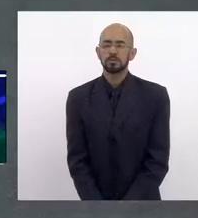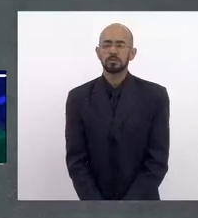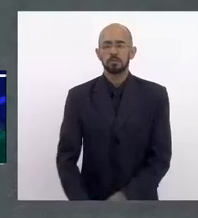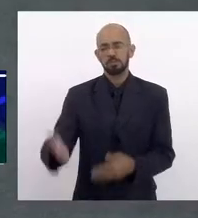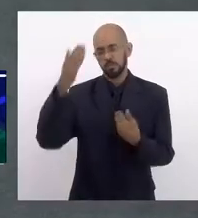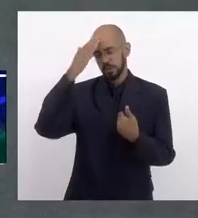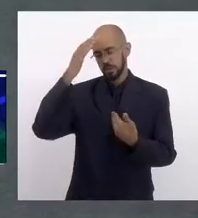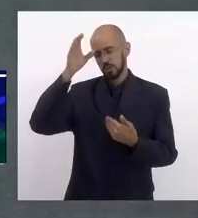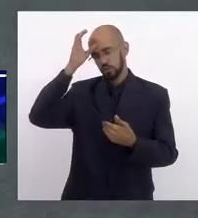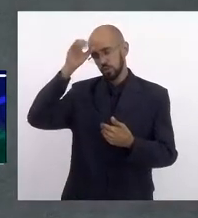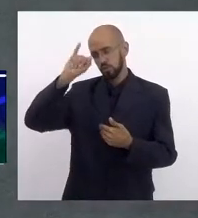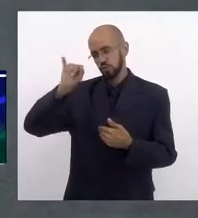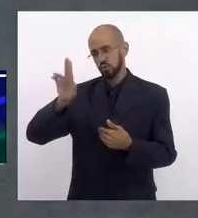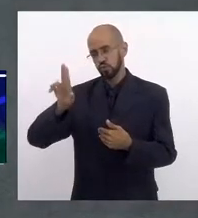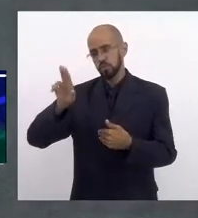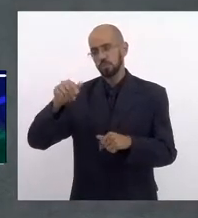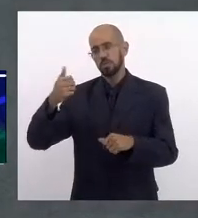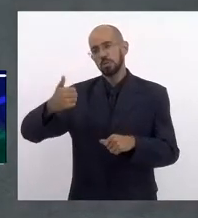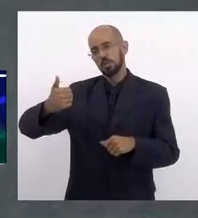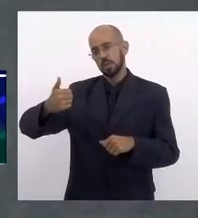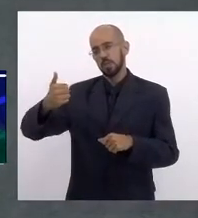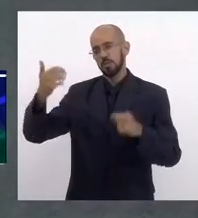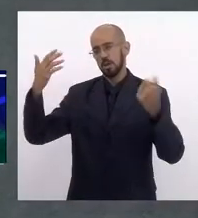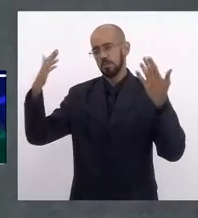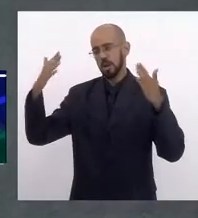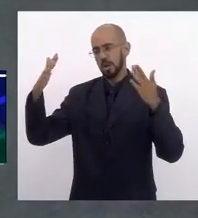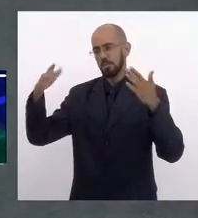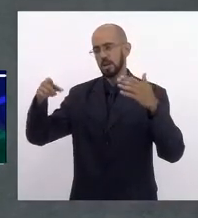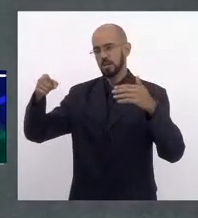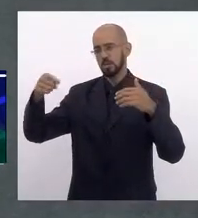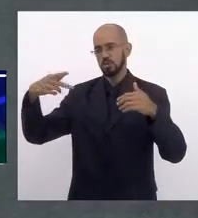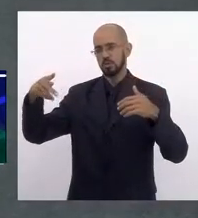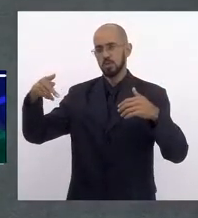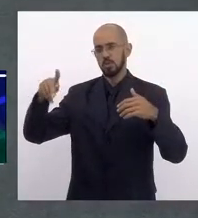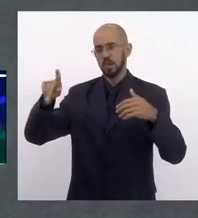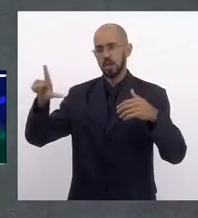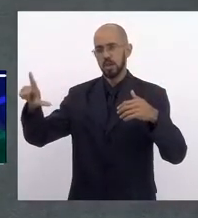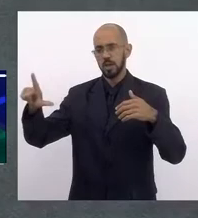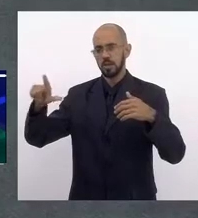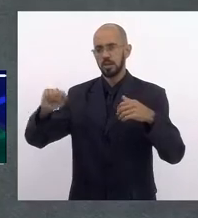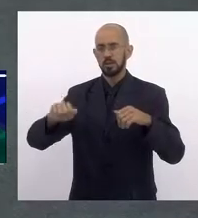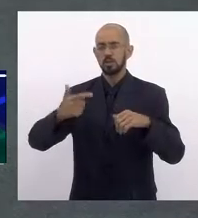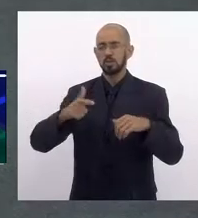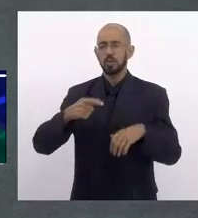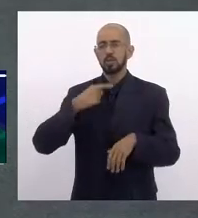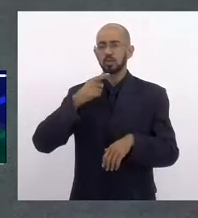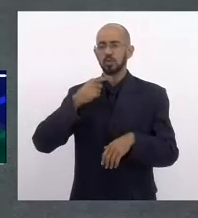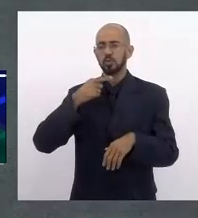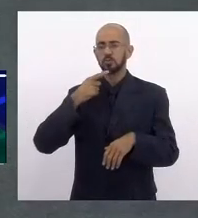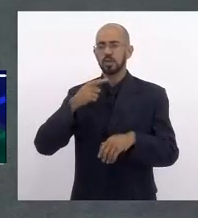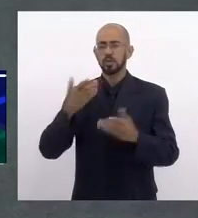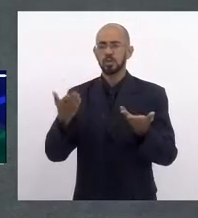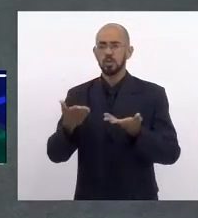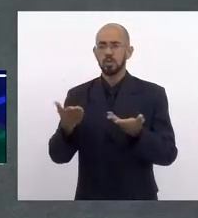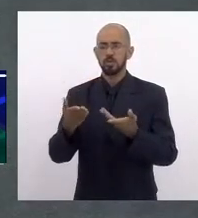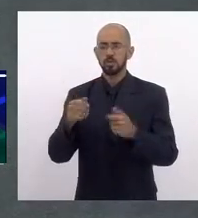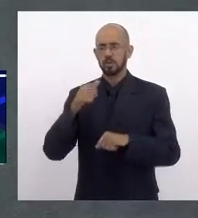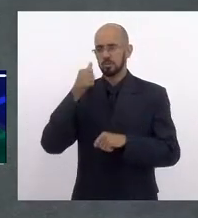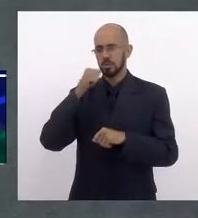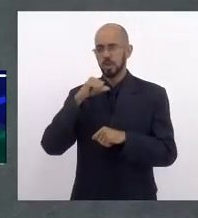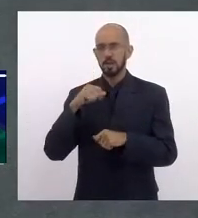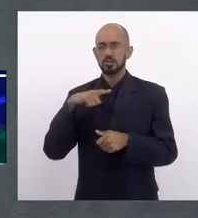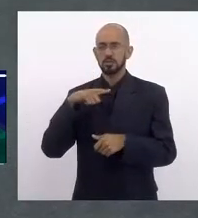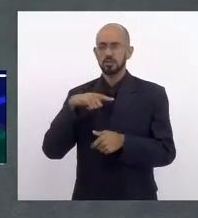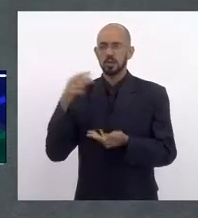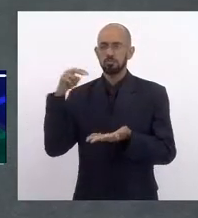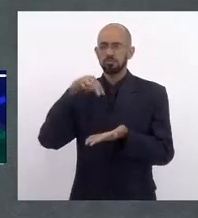Obrigado, tia Ju. Em primeiro lugar, eu quero parabenizá-la pela iniciativa. Sem dúvida nenhuma, hoje as mulheres já ocupam